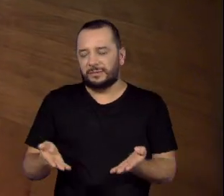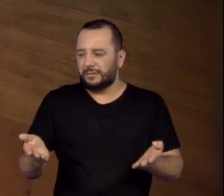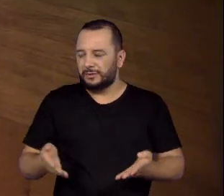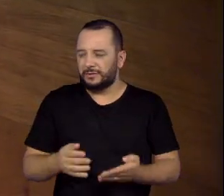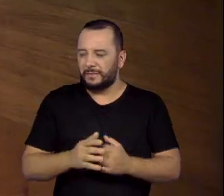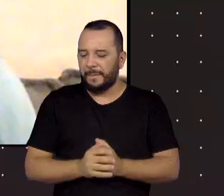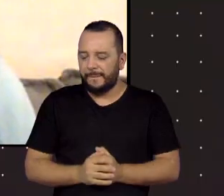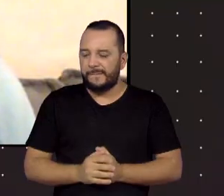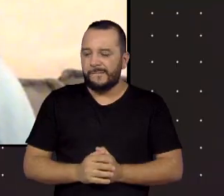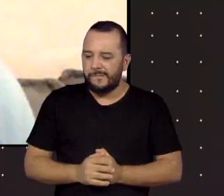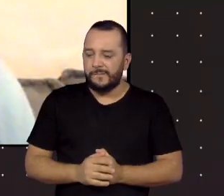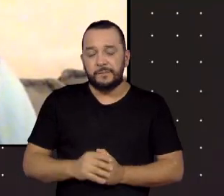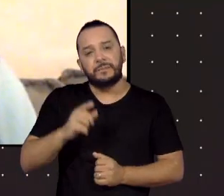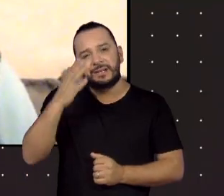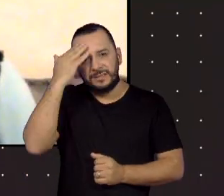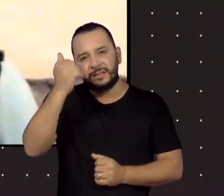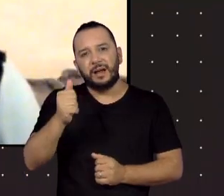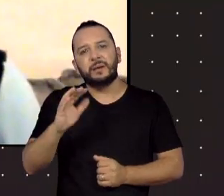Mas sabe como foi?